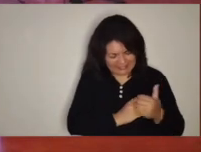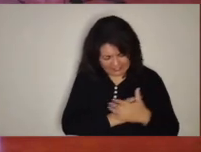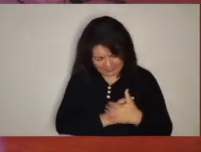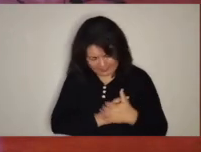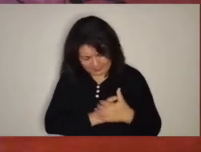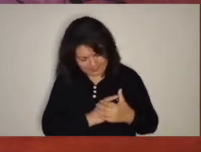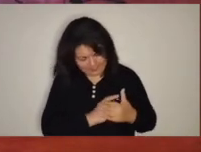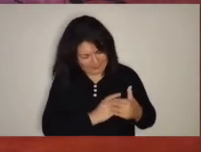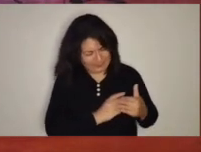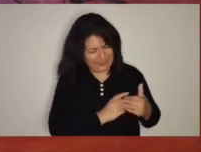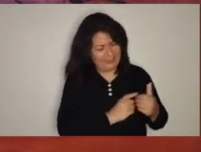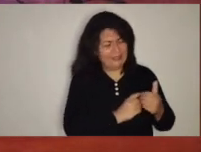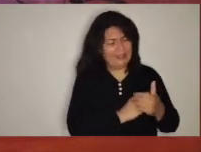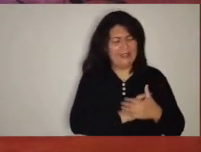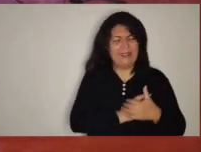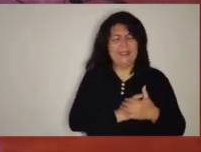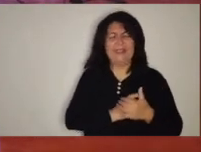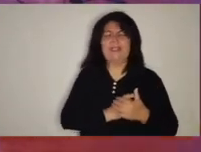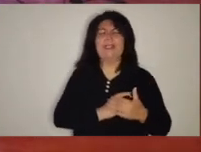pra você